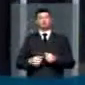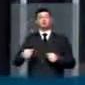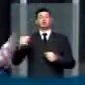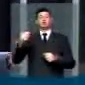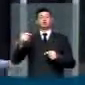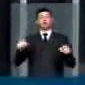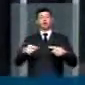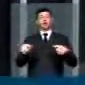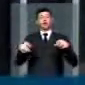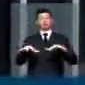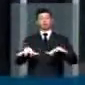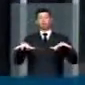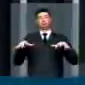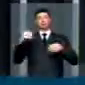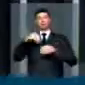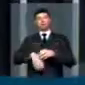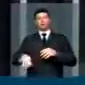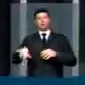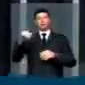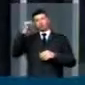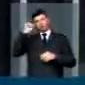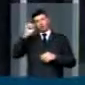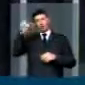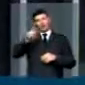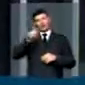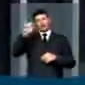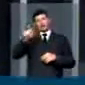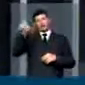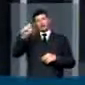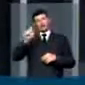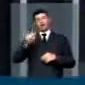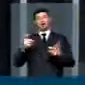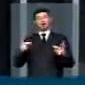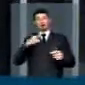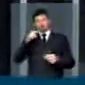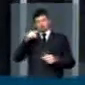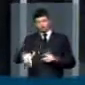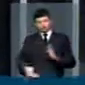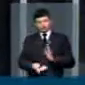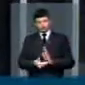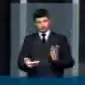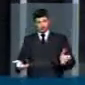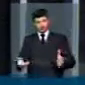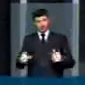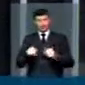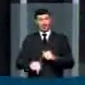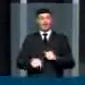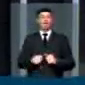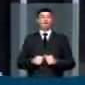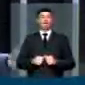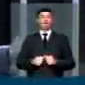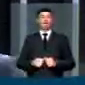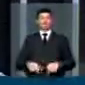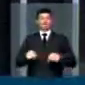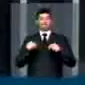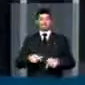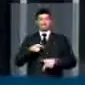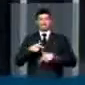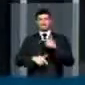orquestra dentro do Boi de Axixá. Então fica registrado aqui nos anais da nossa casa esse